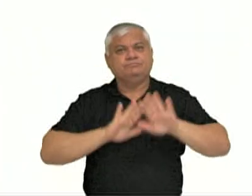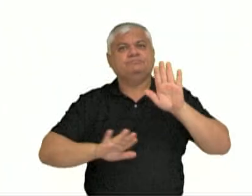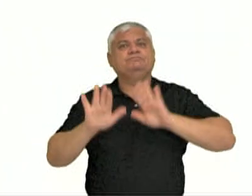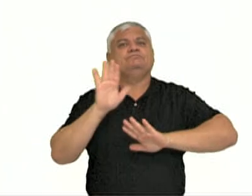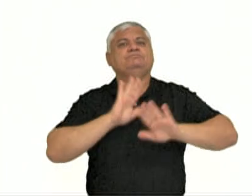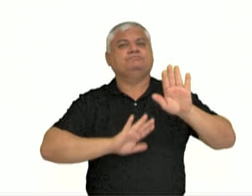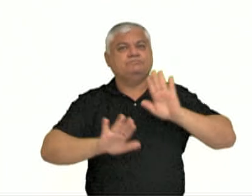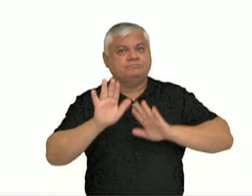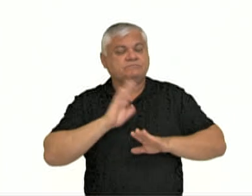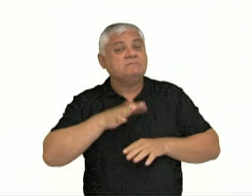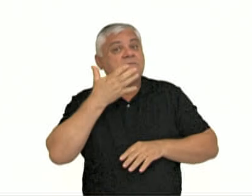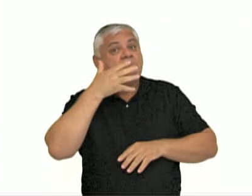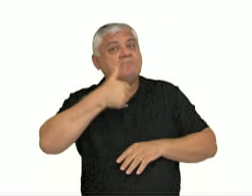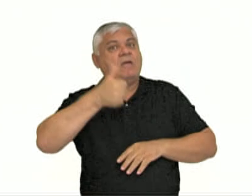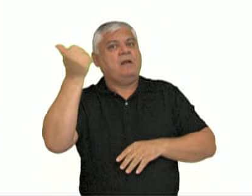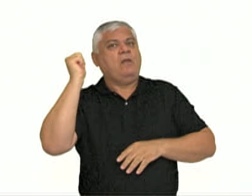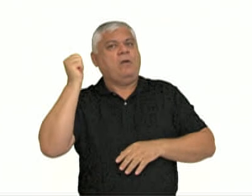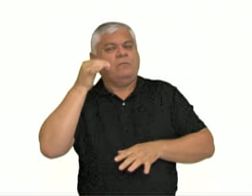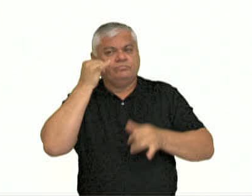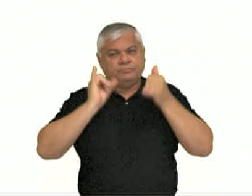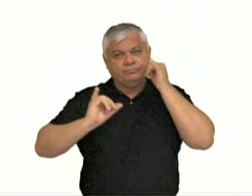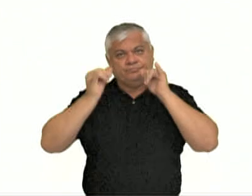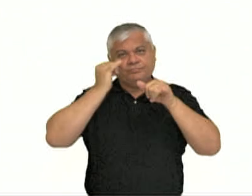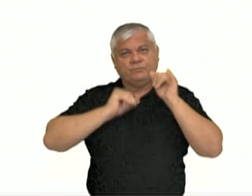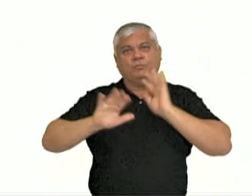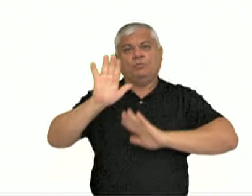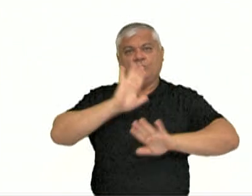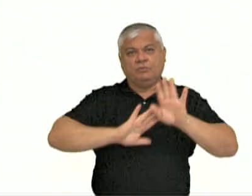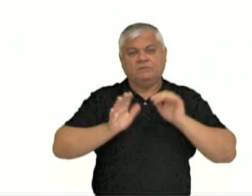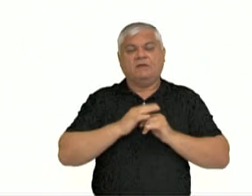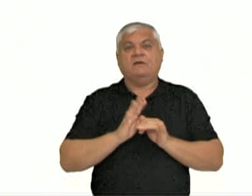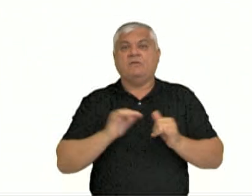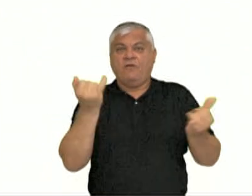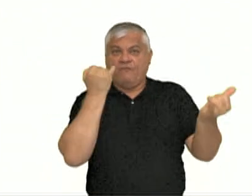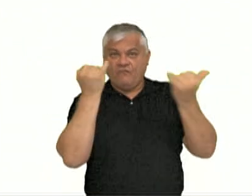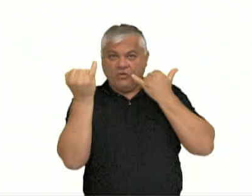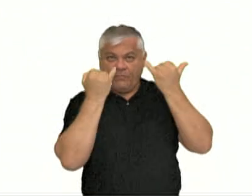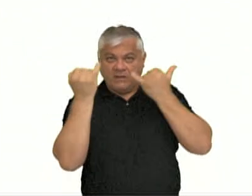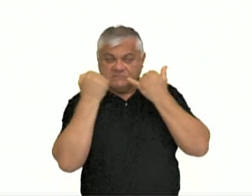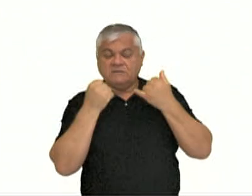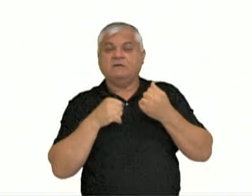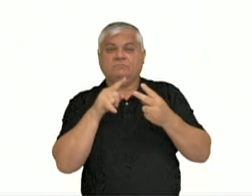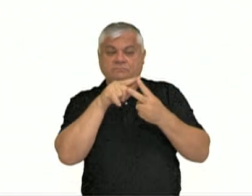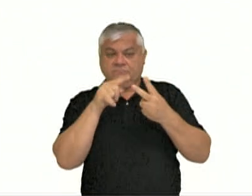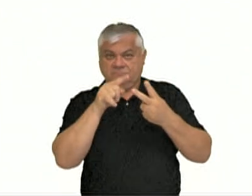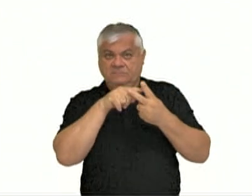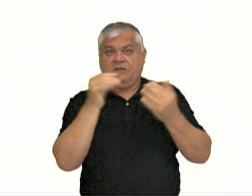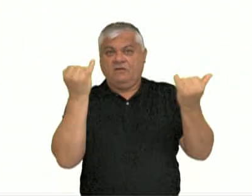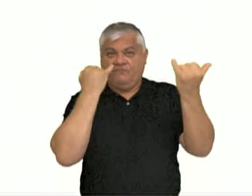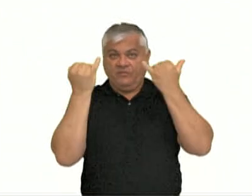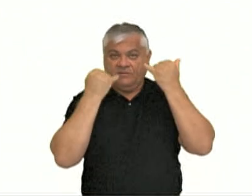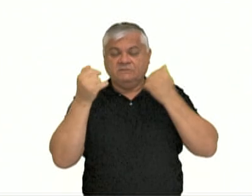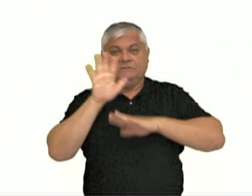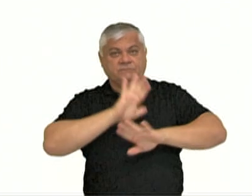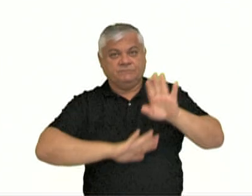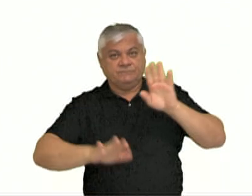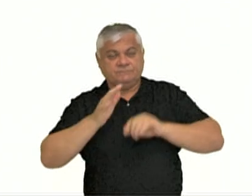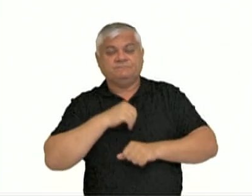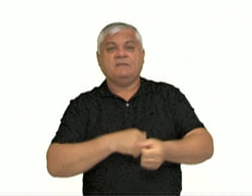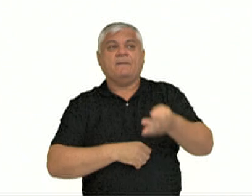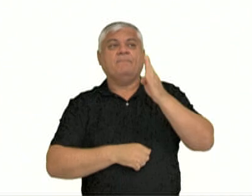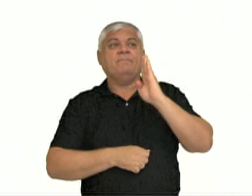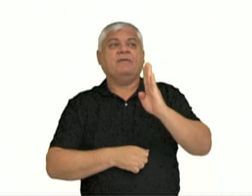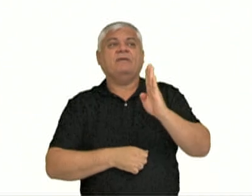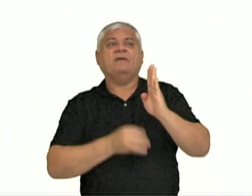as melhores medidas contra a pandemia. Então, a informação e a prevenção. Está lá. Na letra